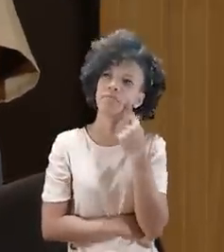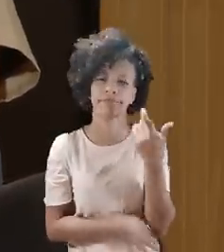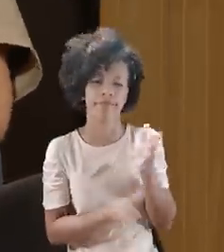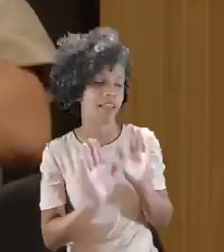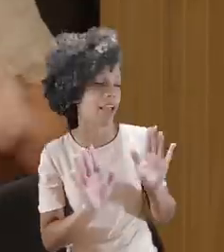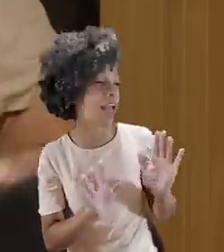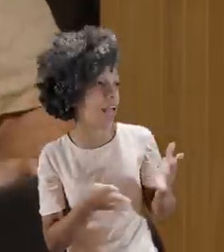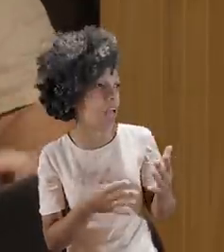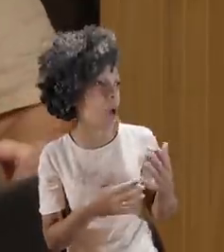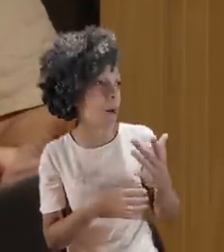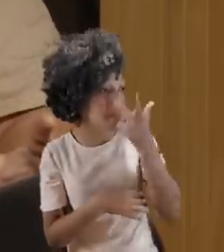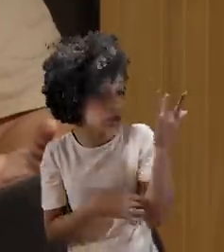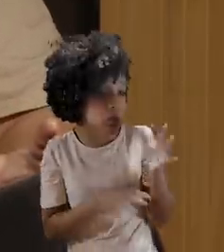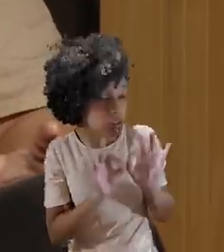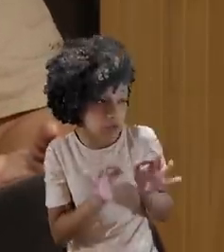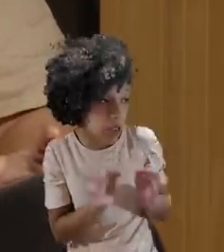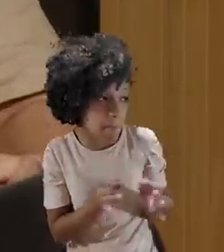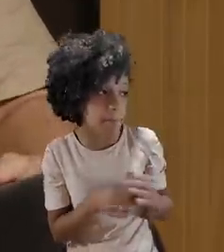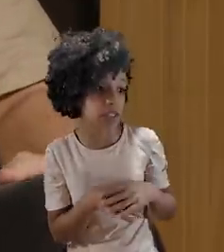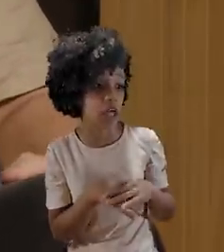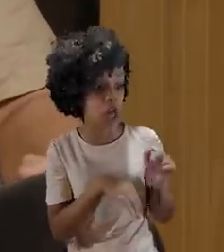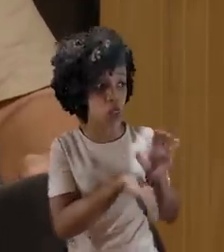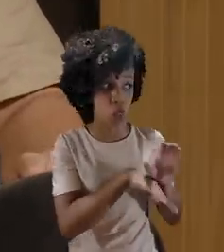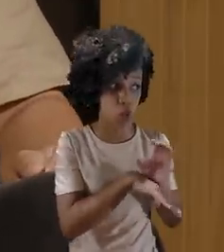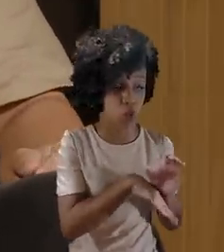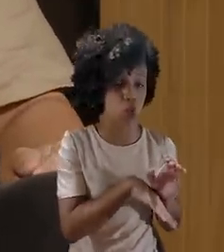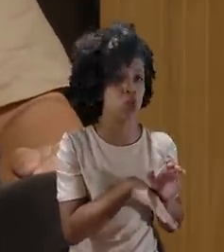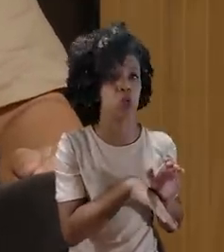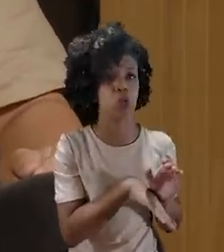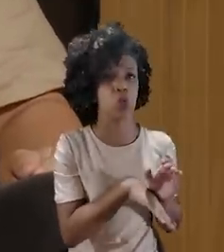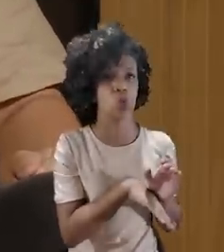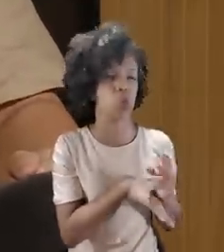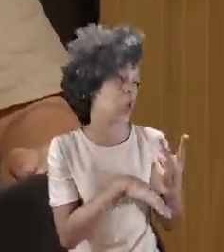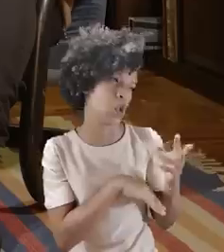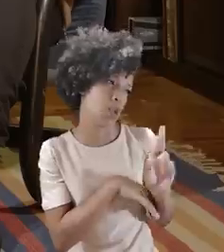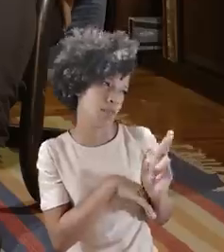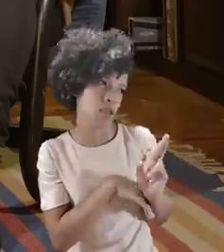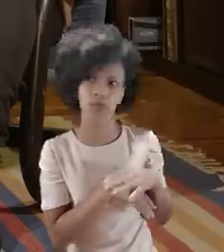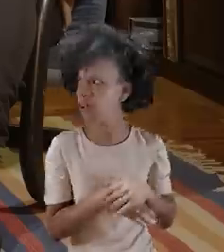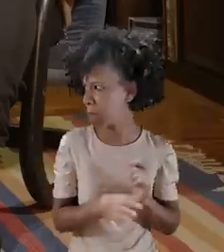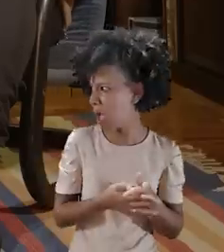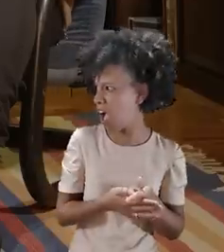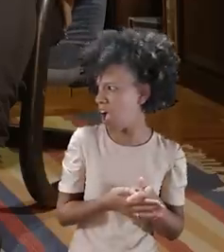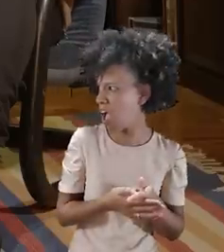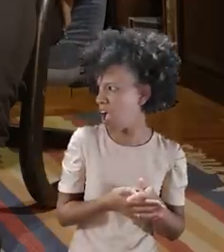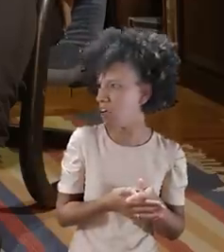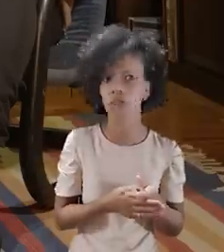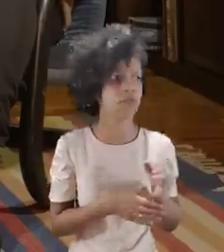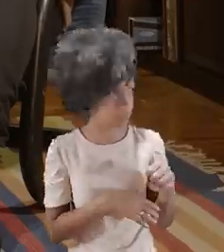são um pessoas comuns tipo no curso o código está dois reais na pago